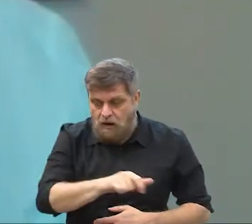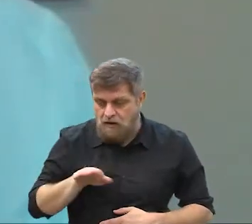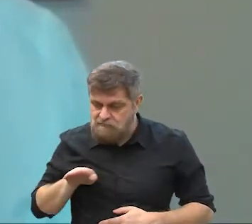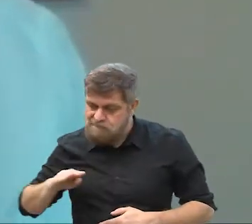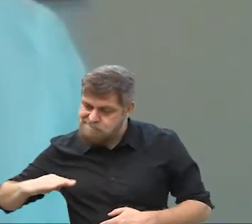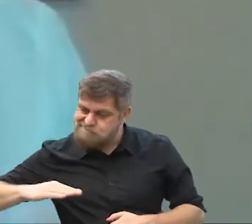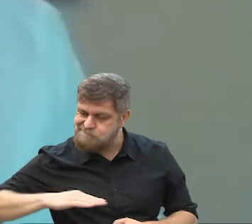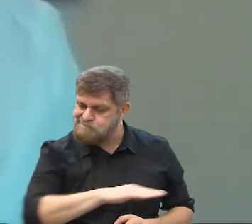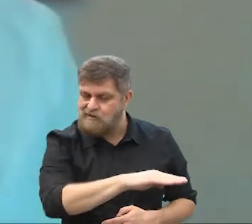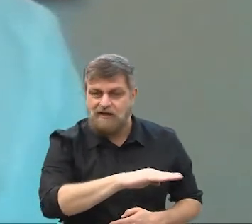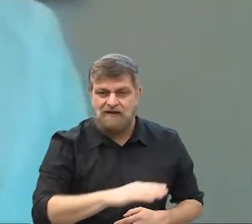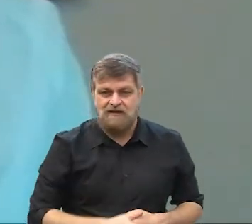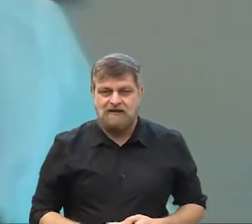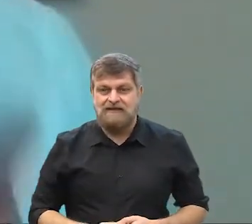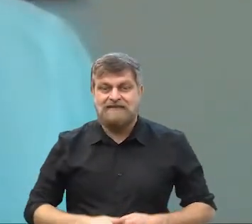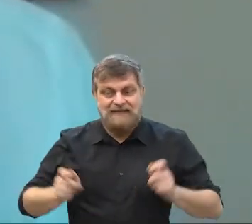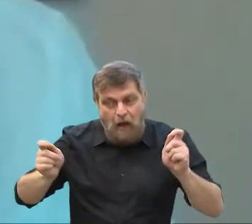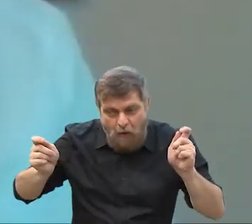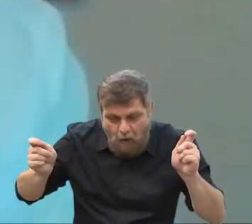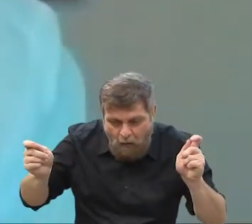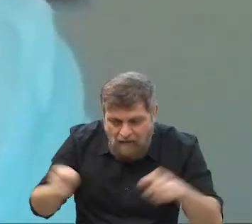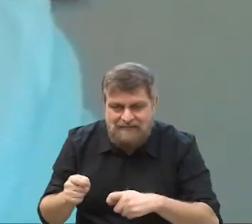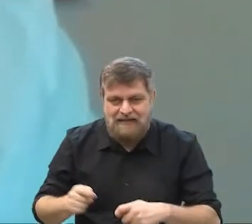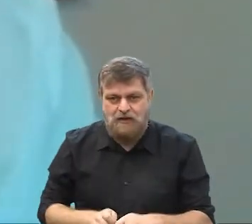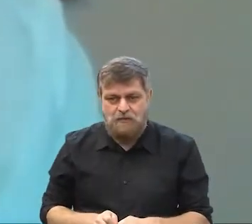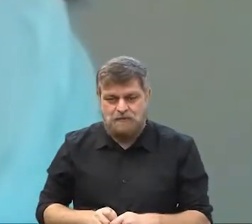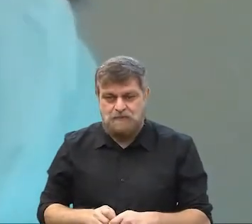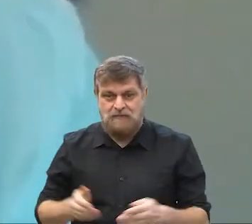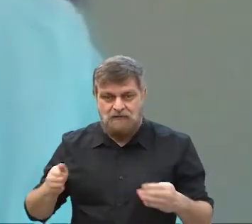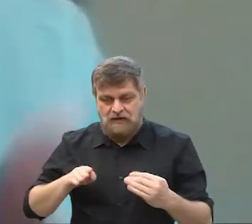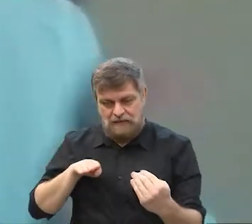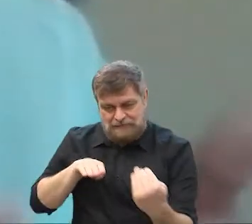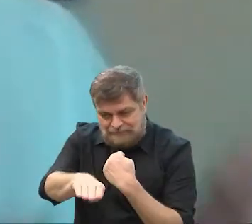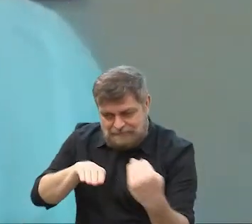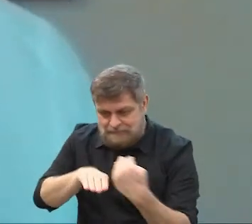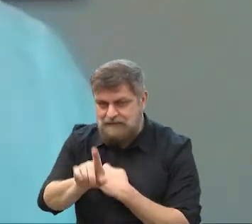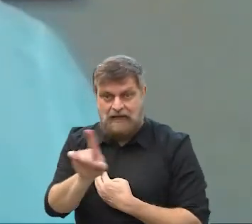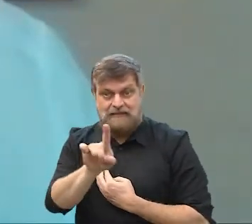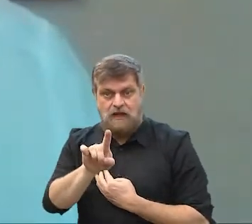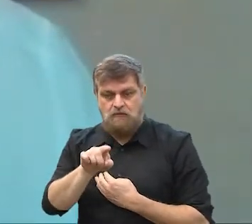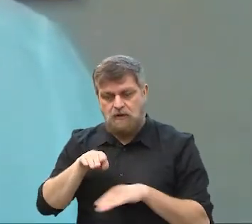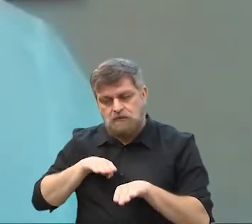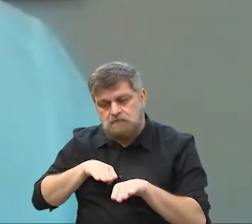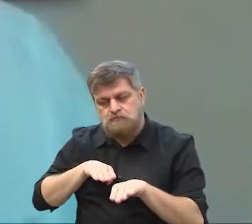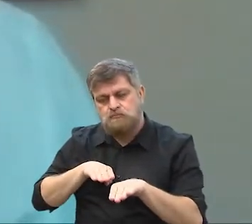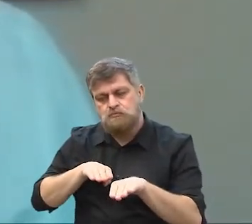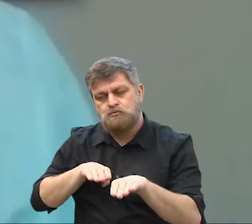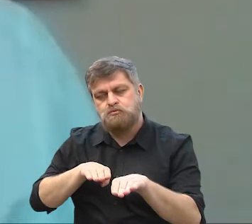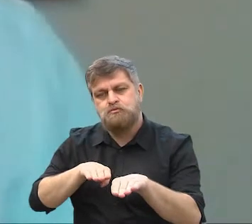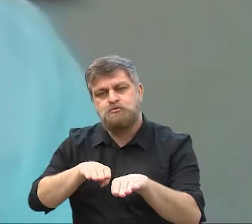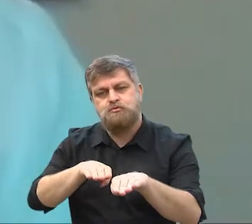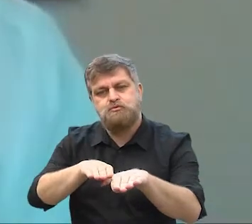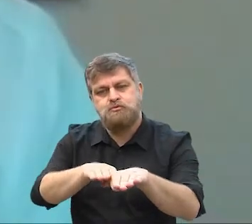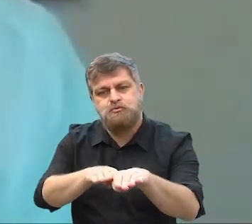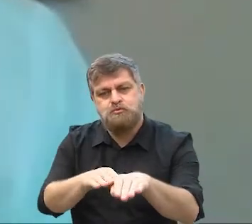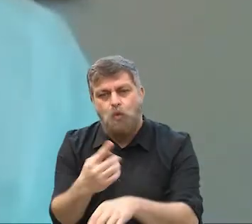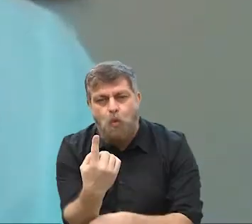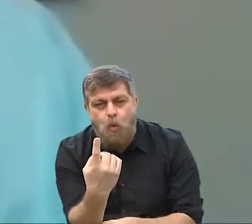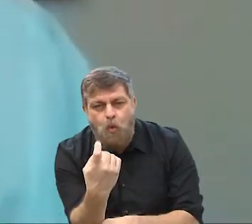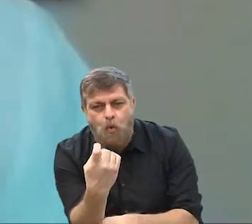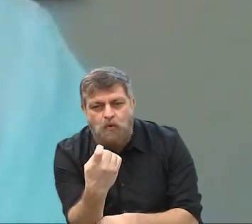isso que foi possível transformar a rua Pastor Cícero Canuto Tilima em mão